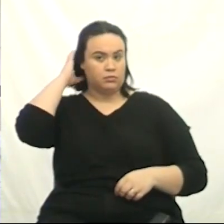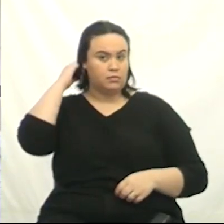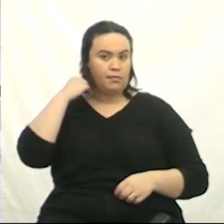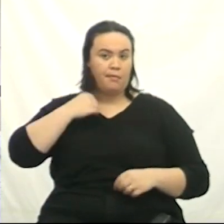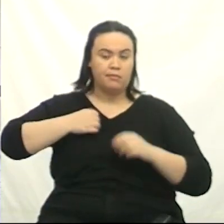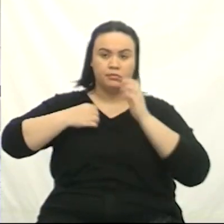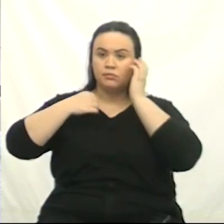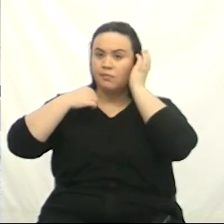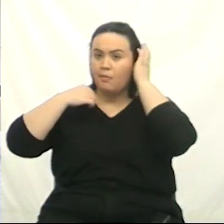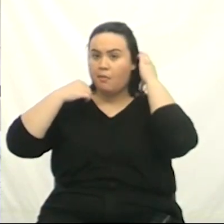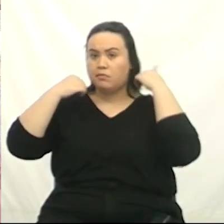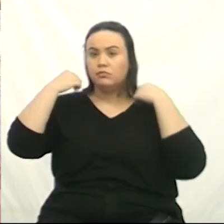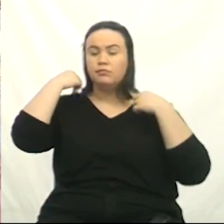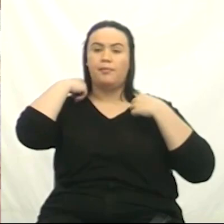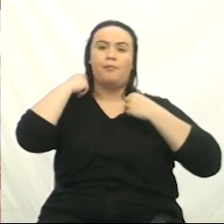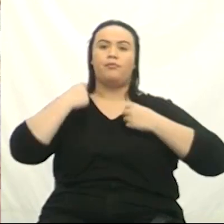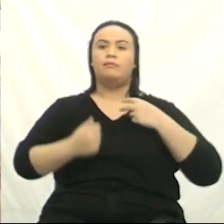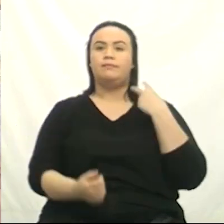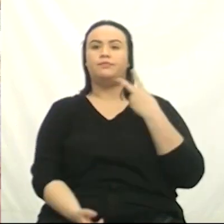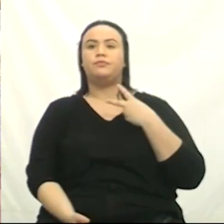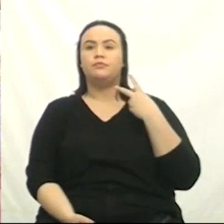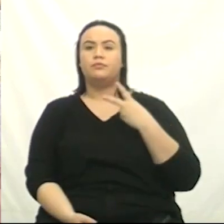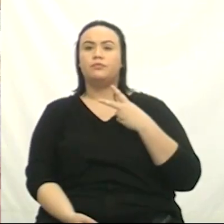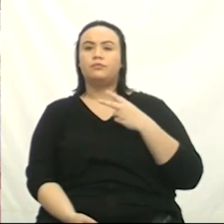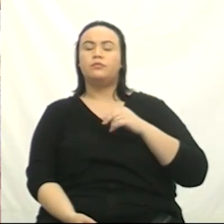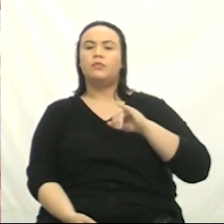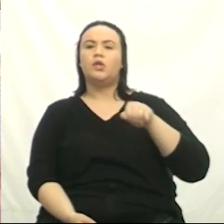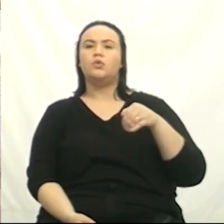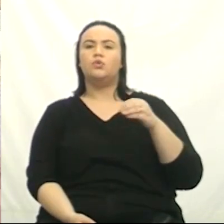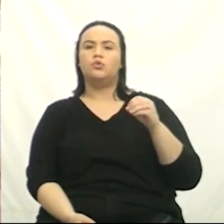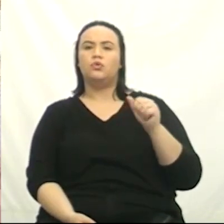Escrito pela Ordem do Vereador Juarez de Jesus dos Santos.